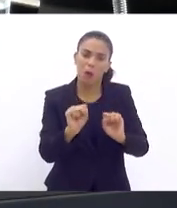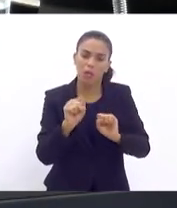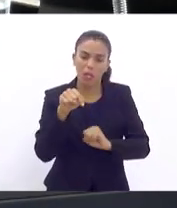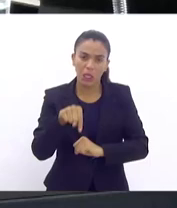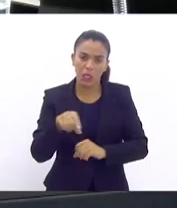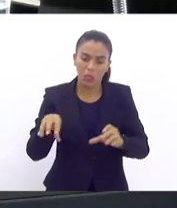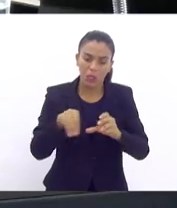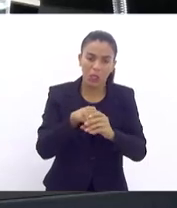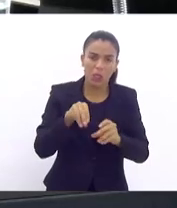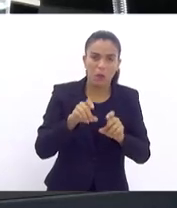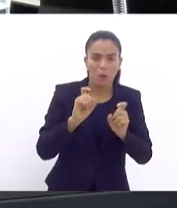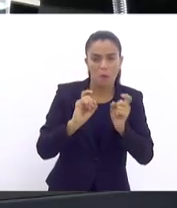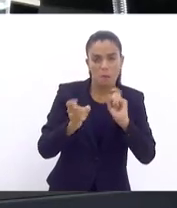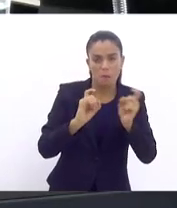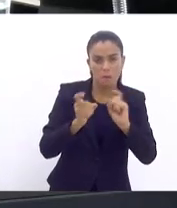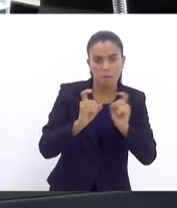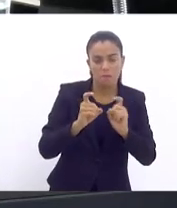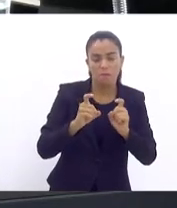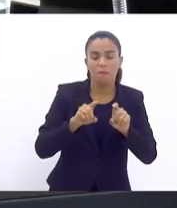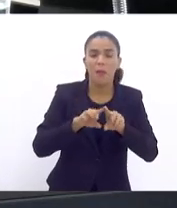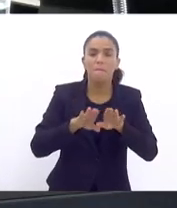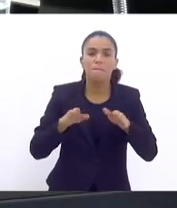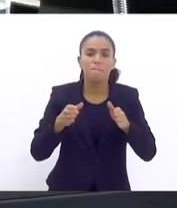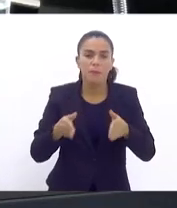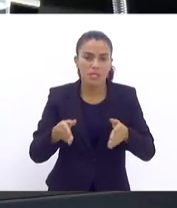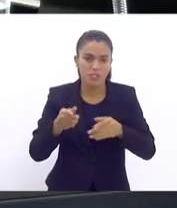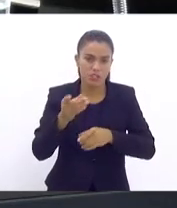incluído numa reunião da mesa diretora